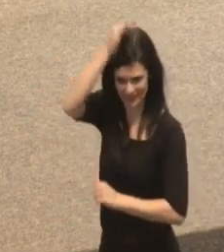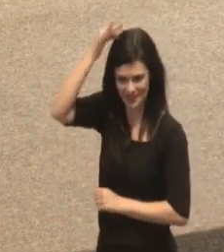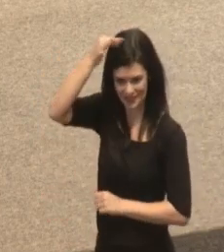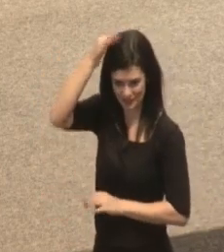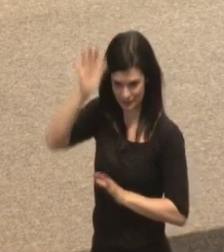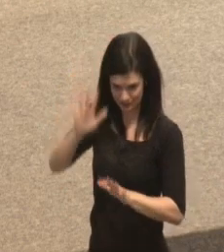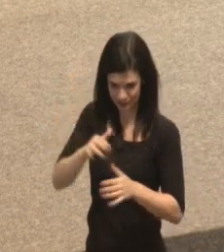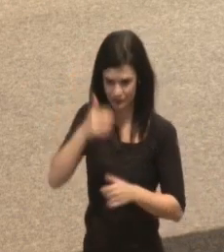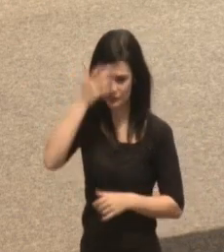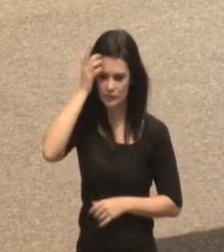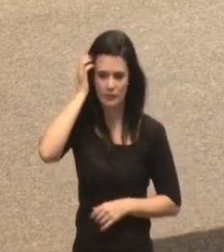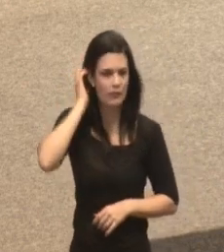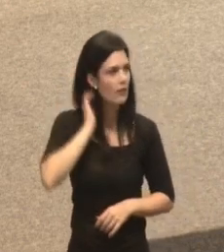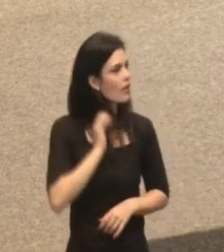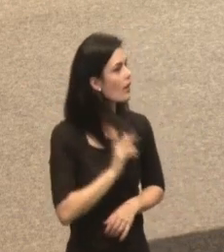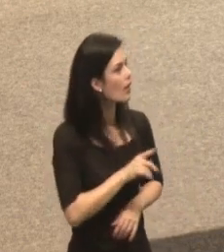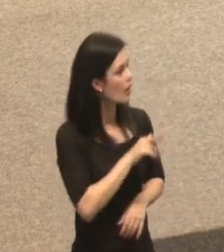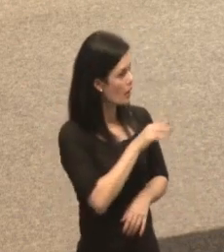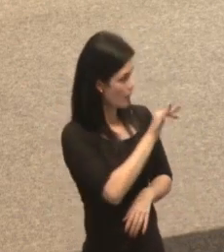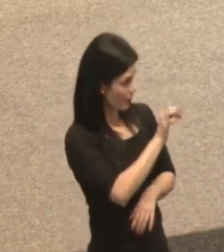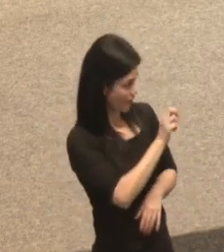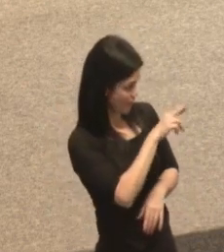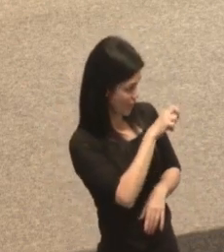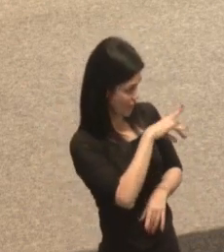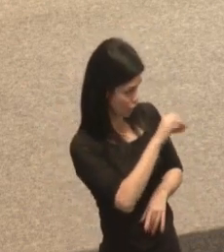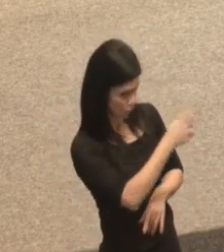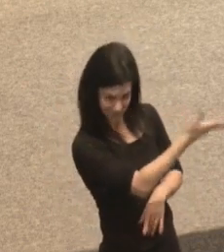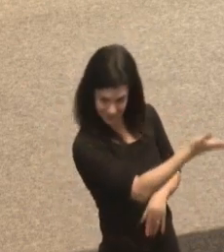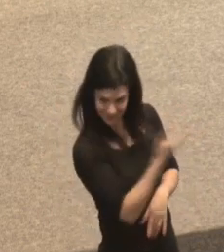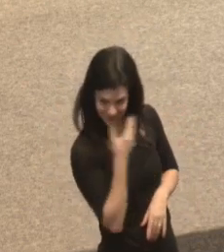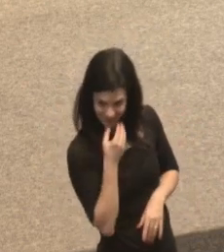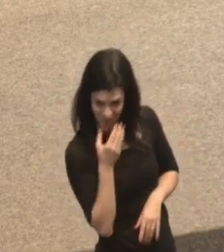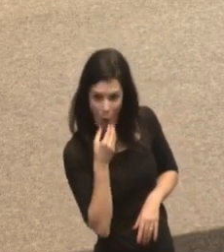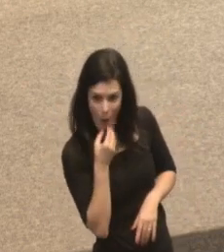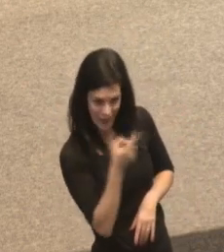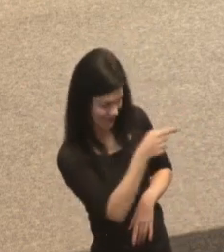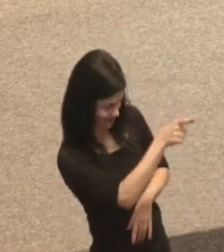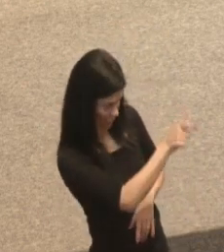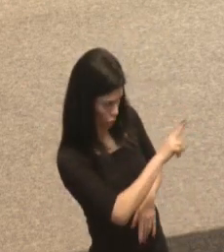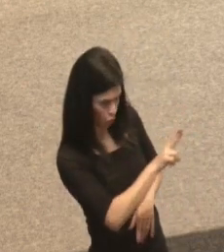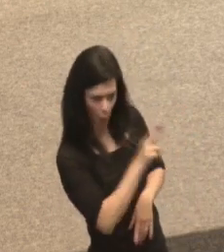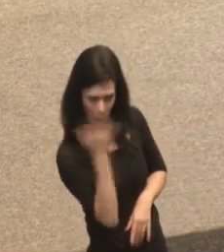Irmão Fernando, você chama Fernando, não é, meu irmão? Seu nome é bonito.